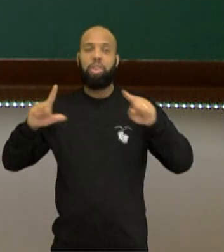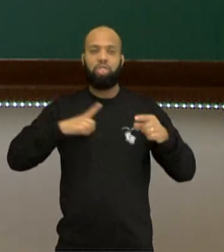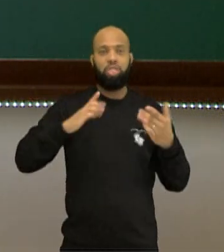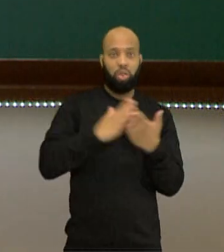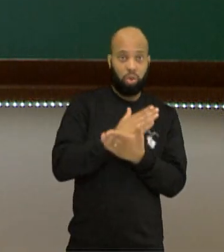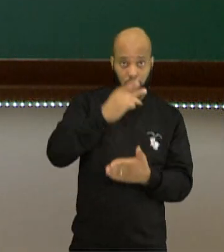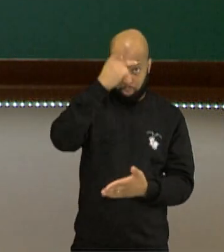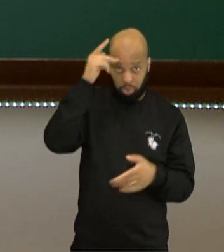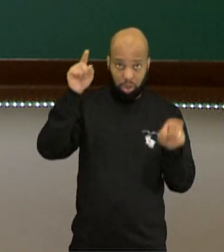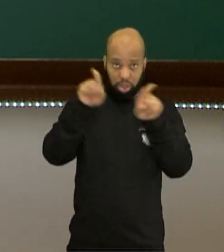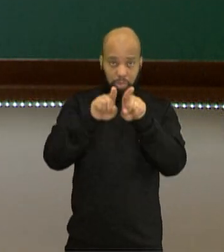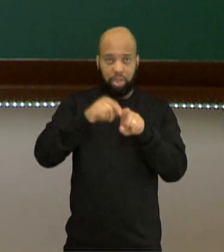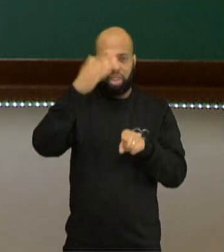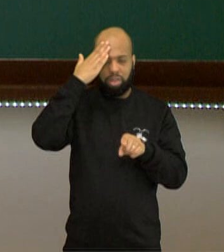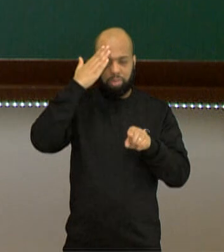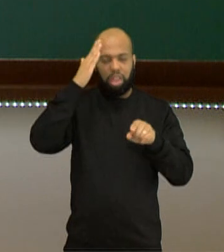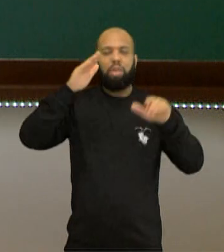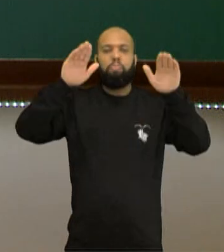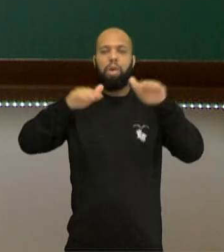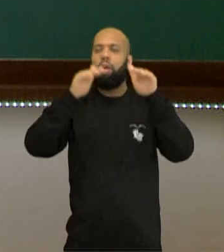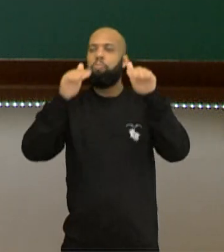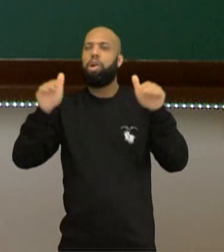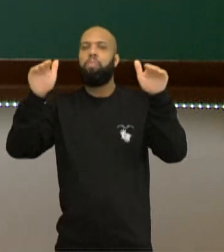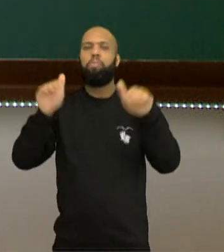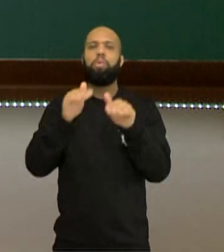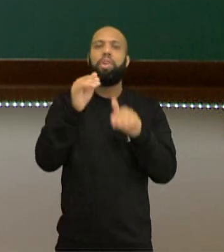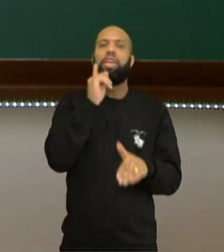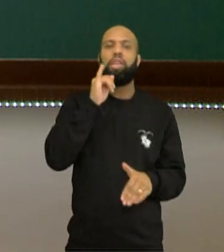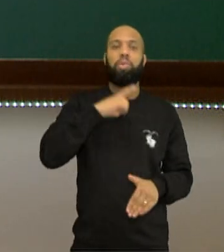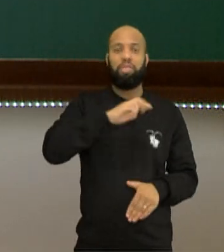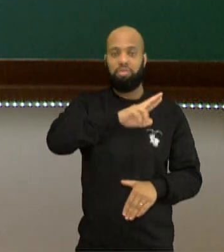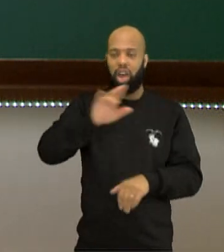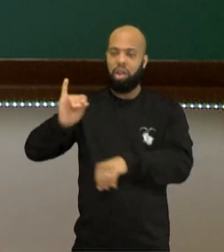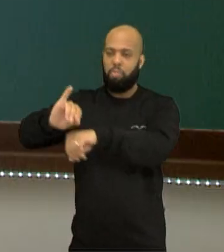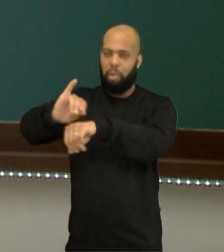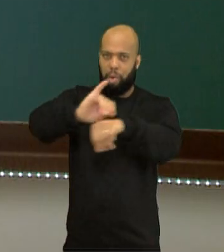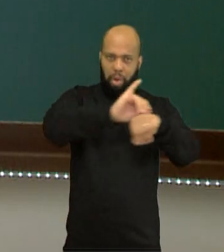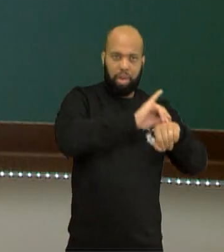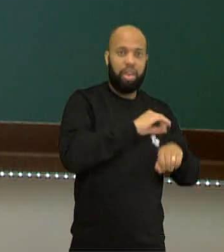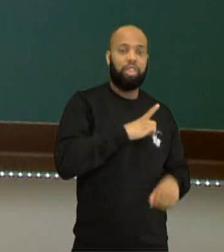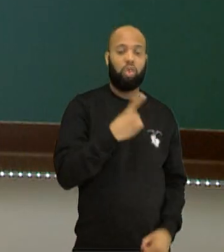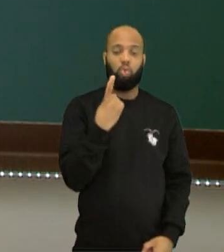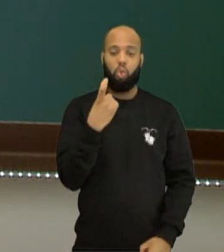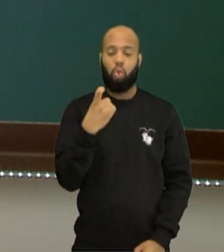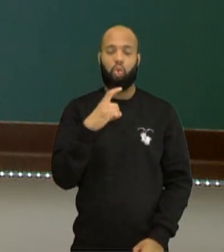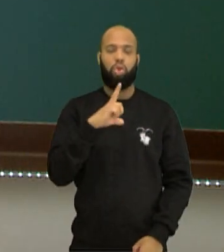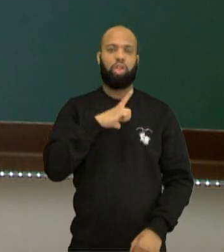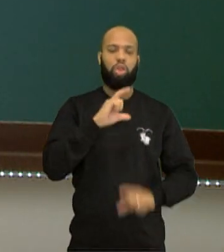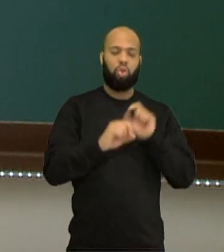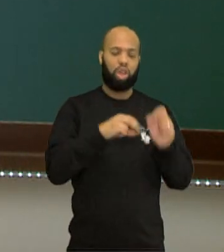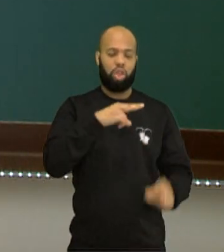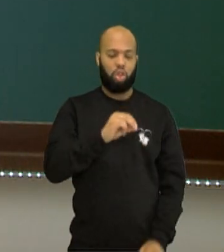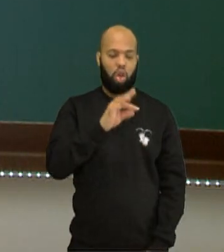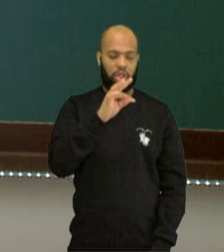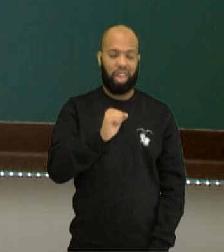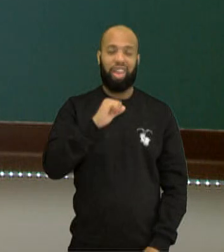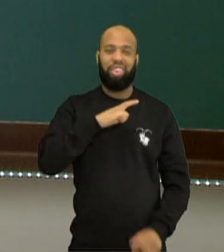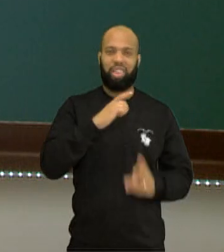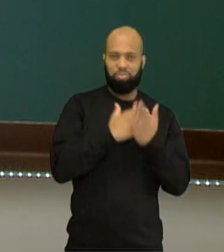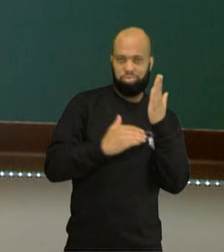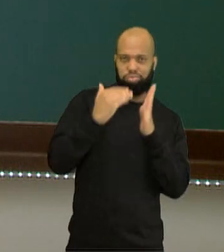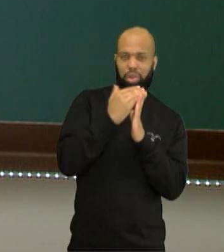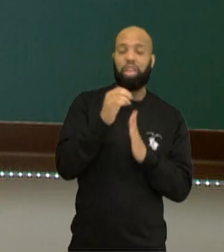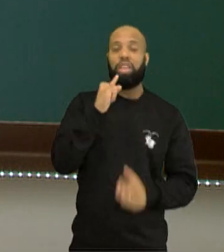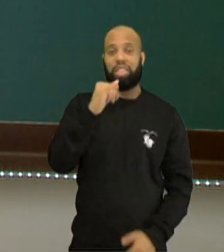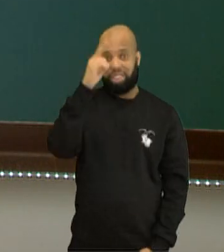gestual? Digamos que tem vários músicos tocando e de repente você está tocando uma tonalidade e você teria que tocar uma nota acima daquela tonalidade. Então,